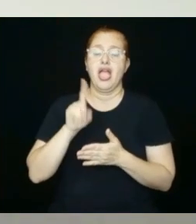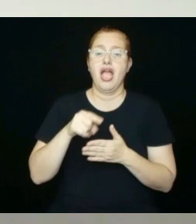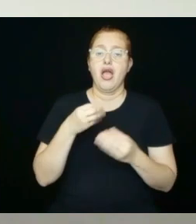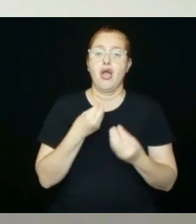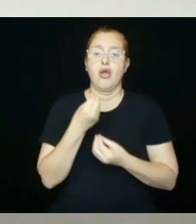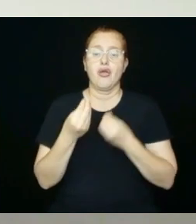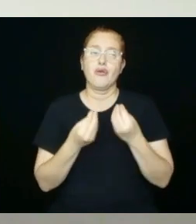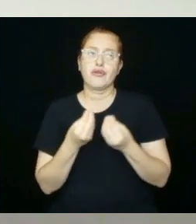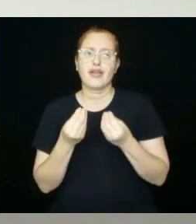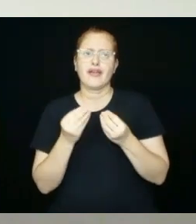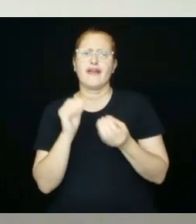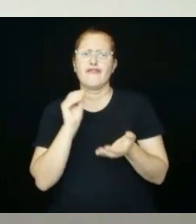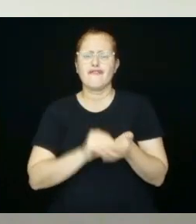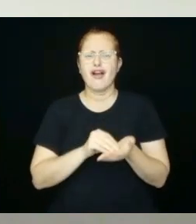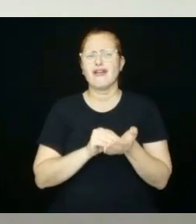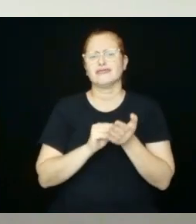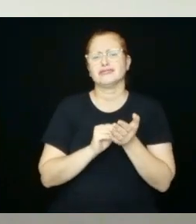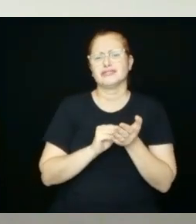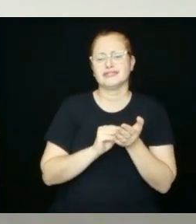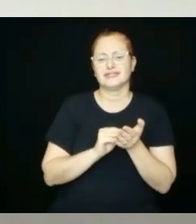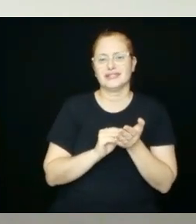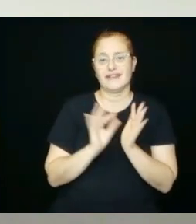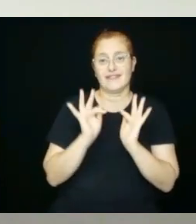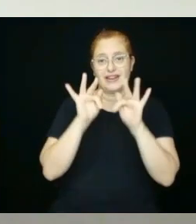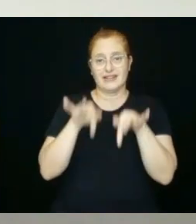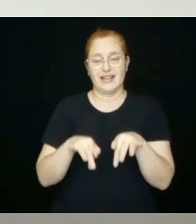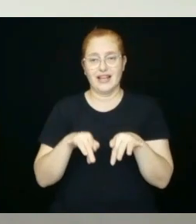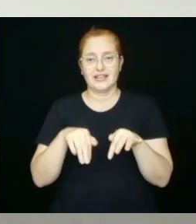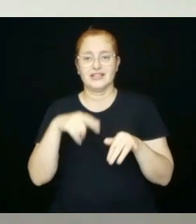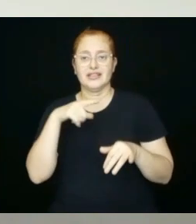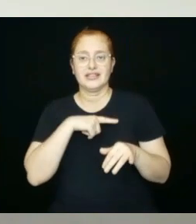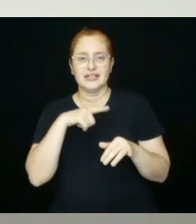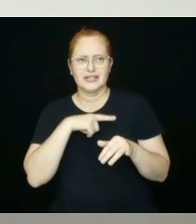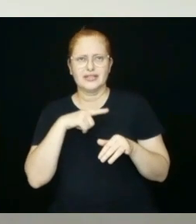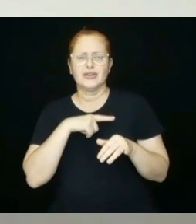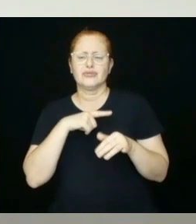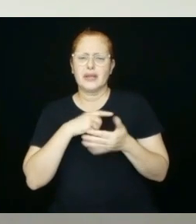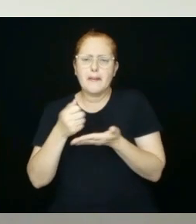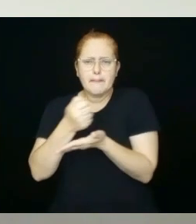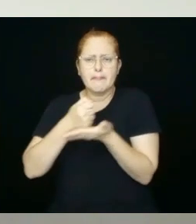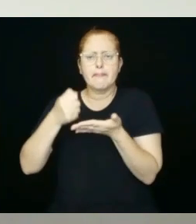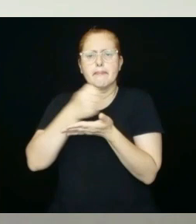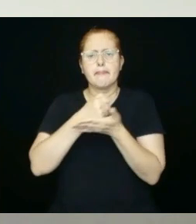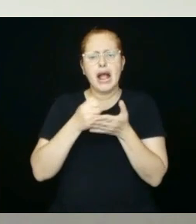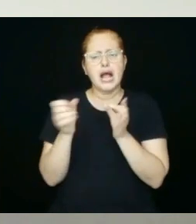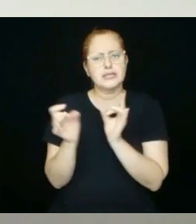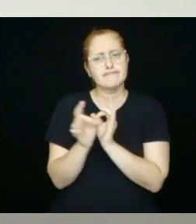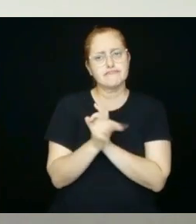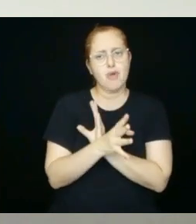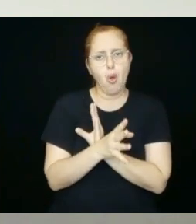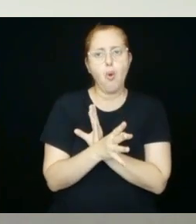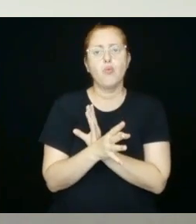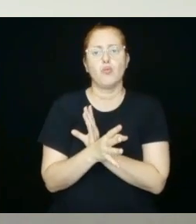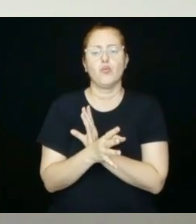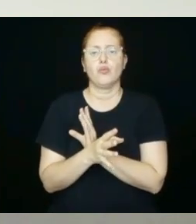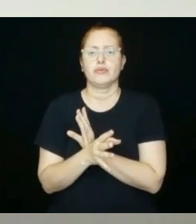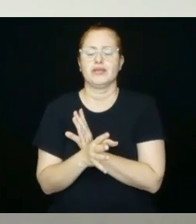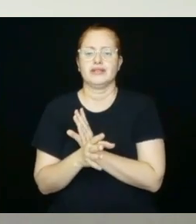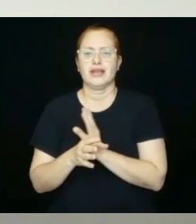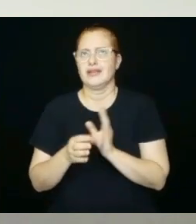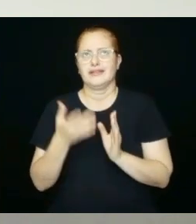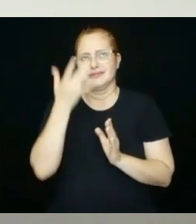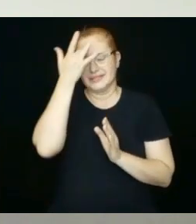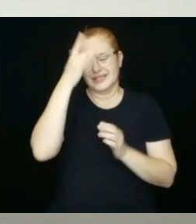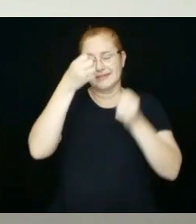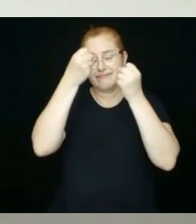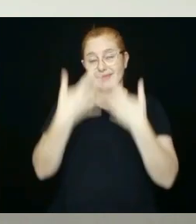assim inacabado, é que ele tenha pelo menos assim, uma lógica interna resolvida, assim. Ele tem sabe, eu não sei